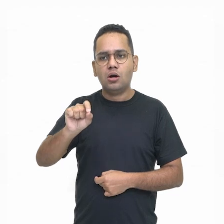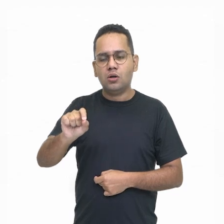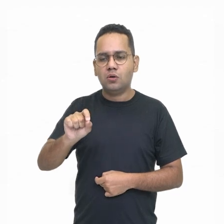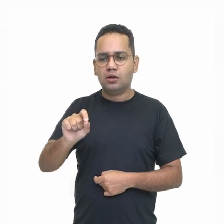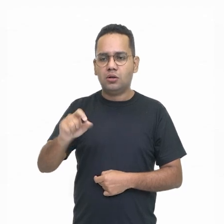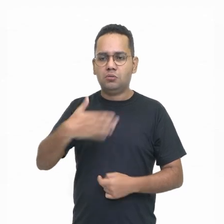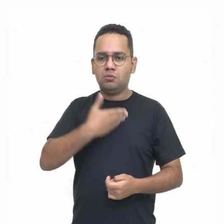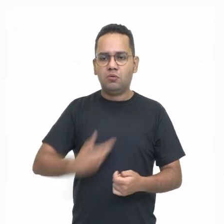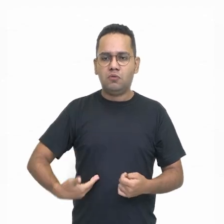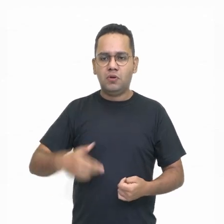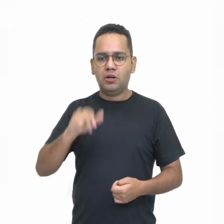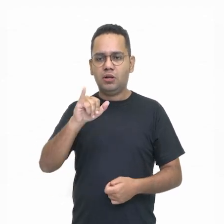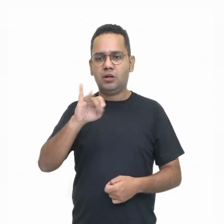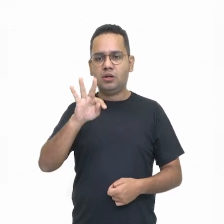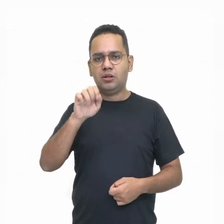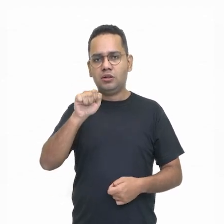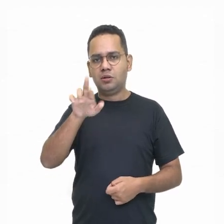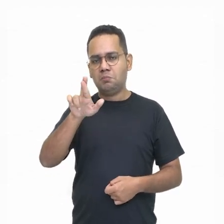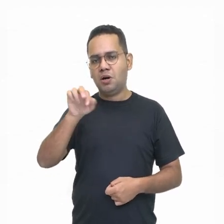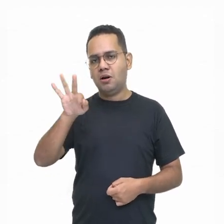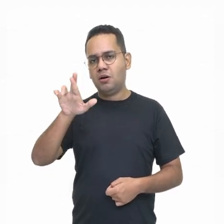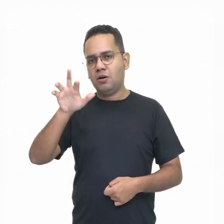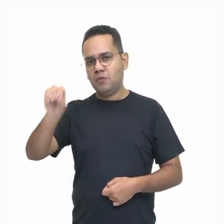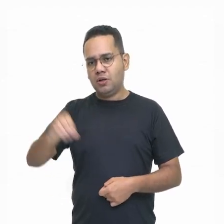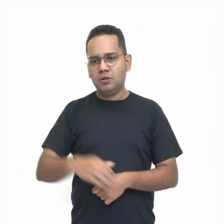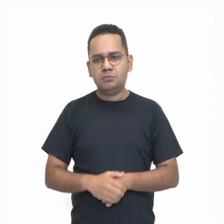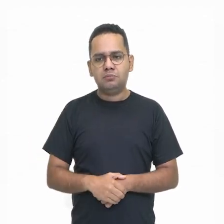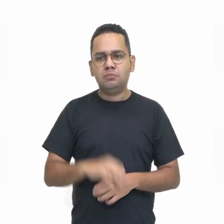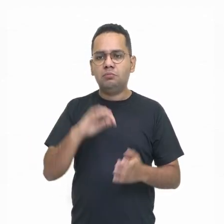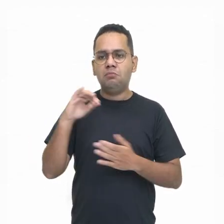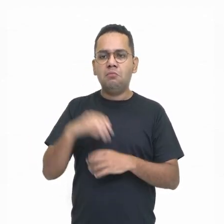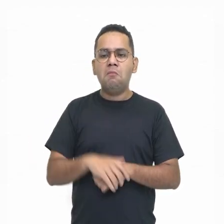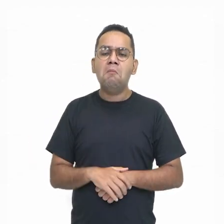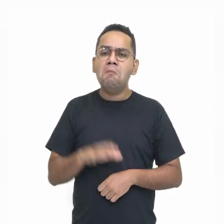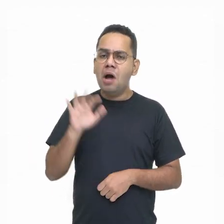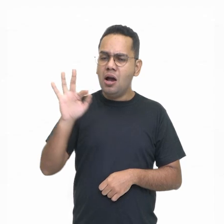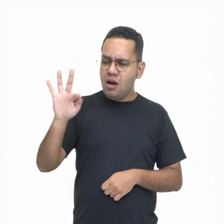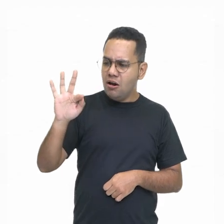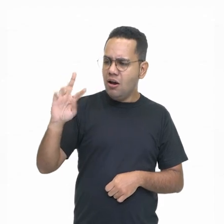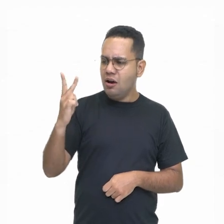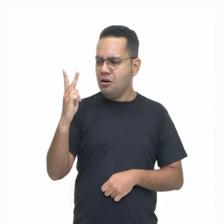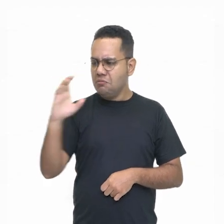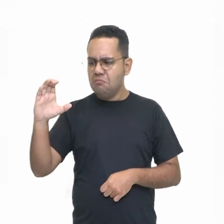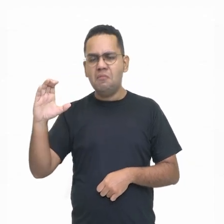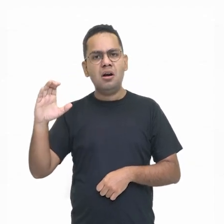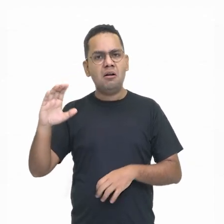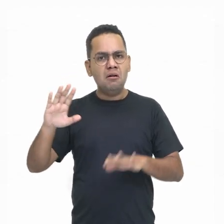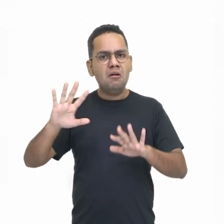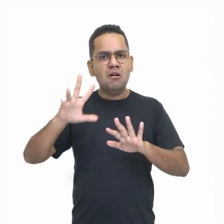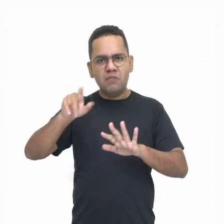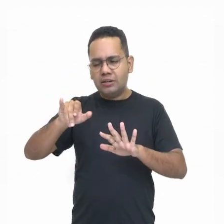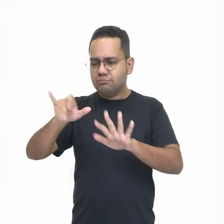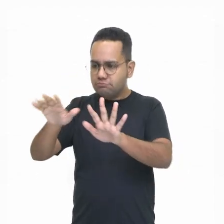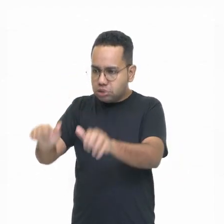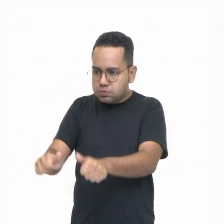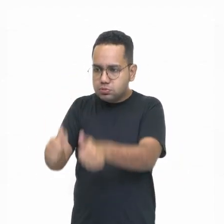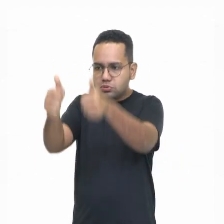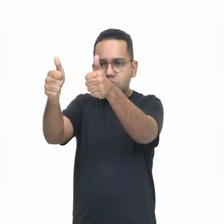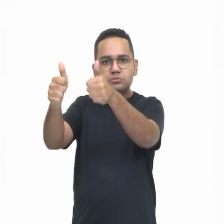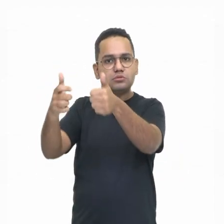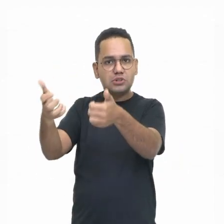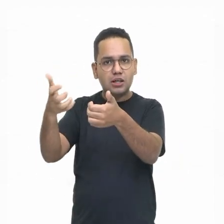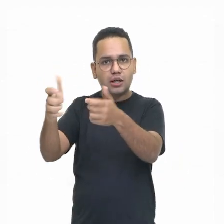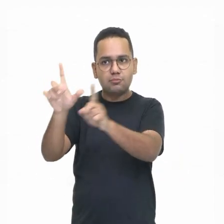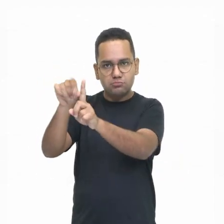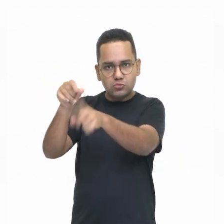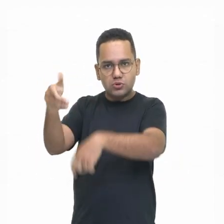Franco, o nome do Fernando Henrique Cardoso vai ser alavancado de uma forma enorme, não só na questão da economia, como